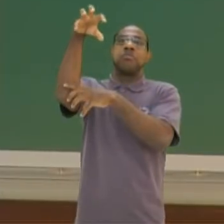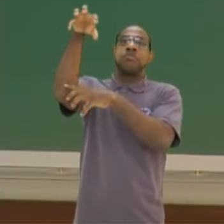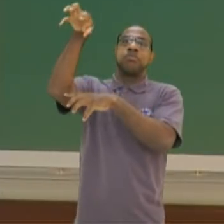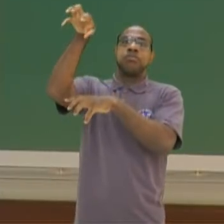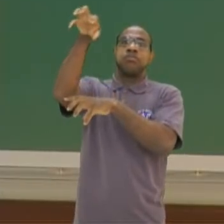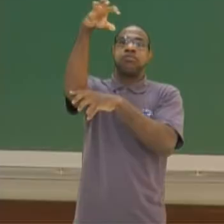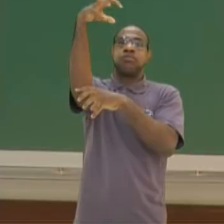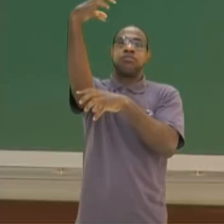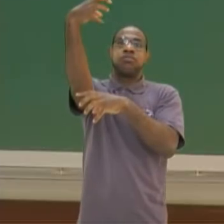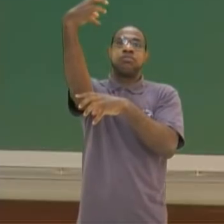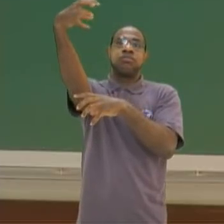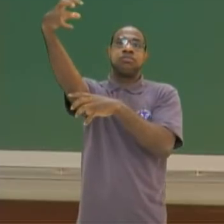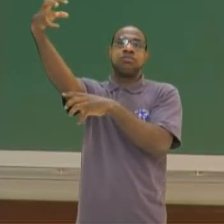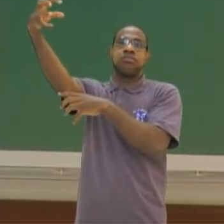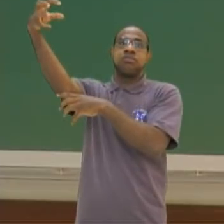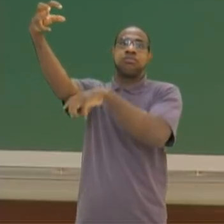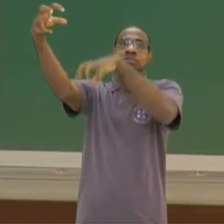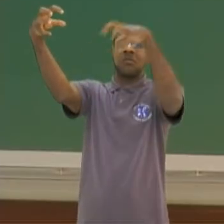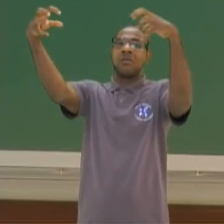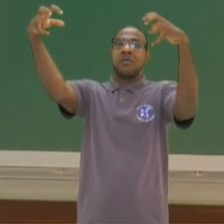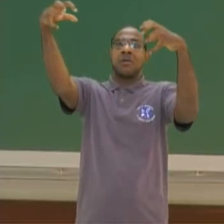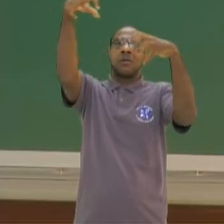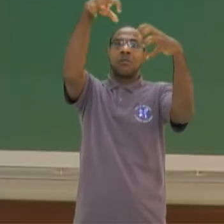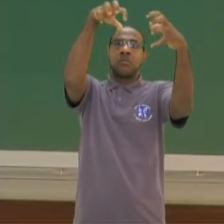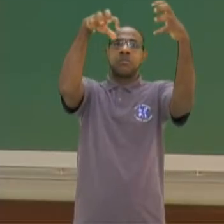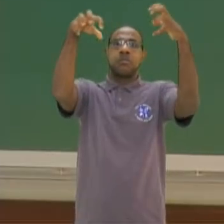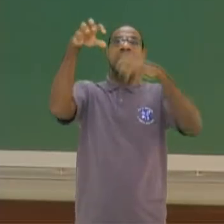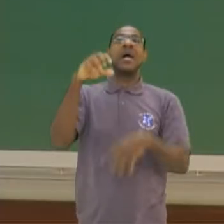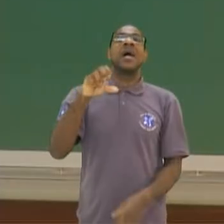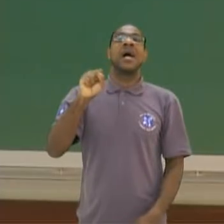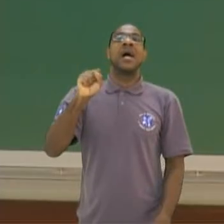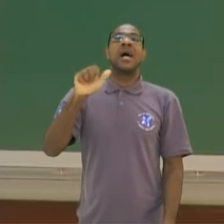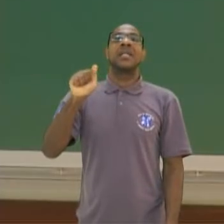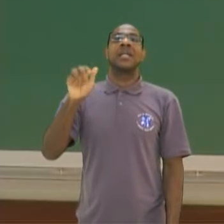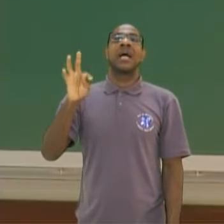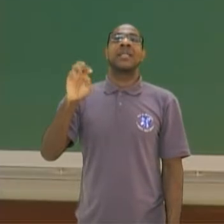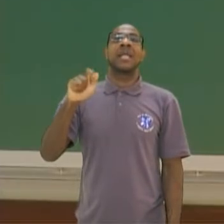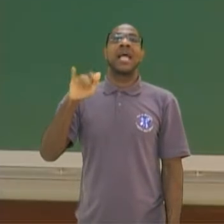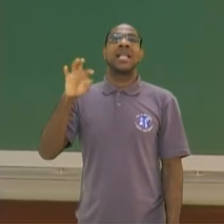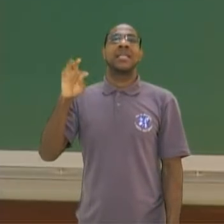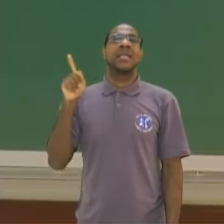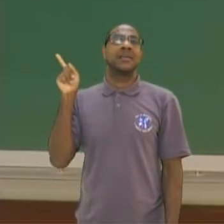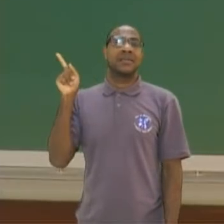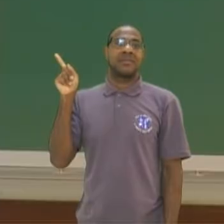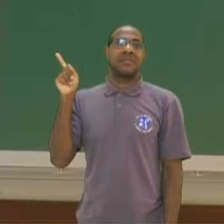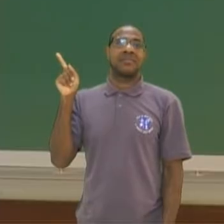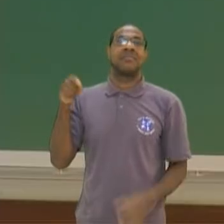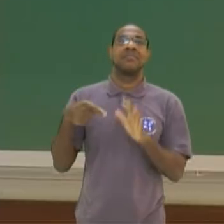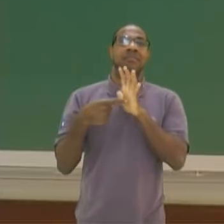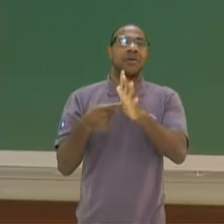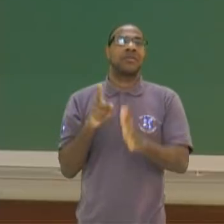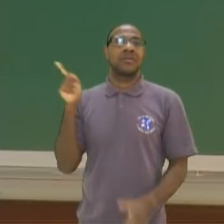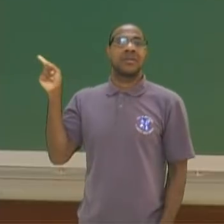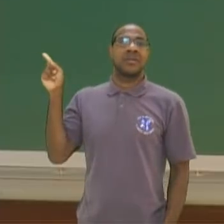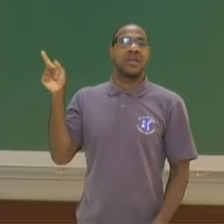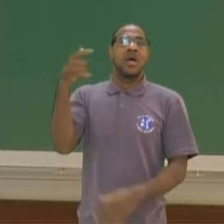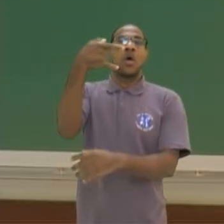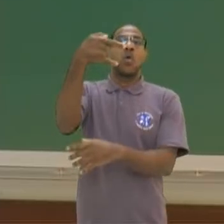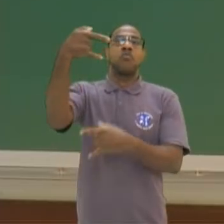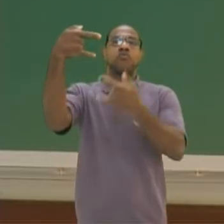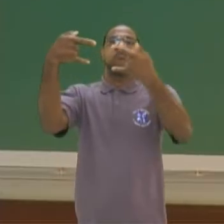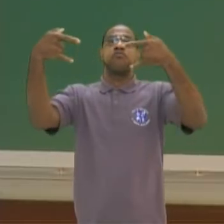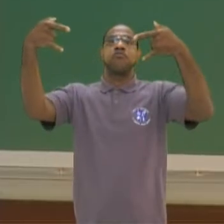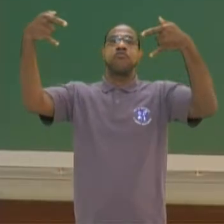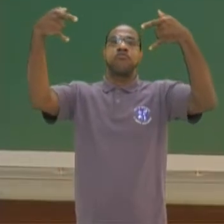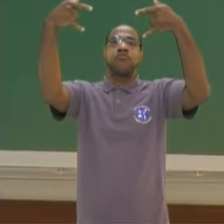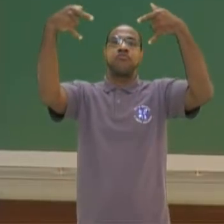eu trago aqui para vocês, novamente, um desenho, uma representação desta última camada. Então,